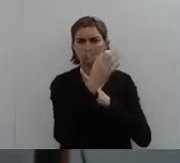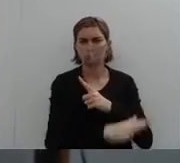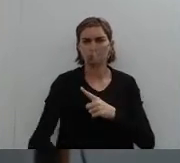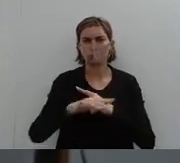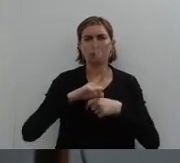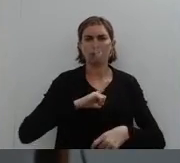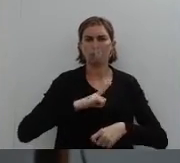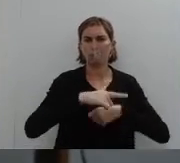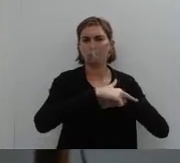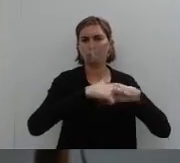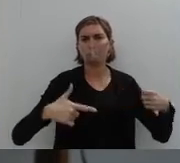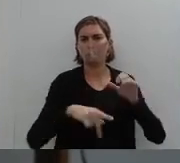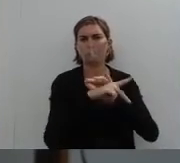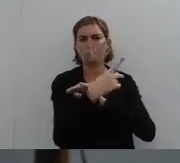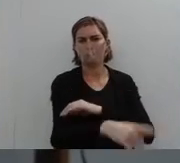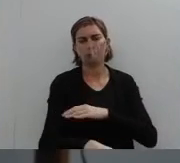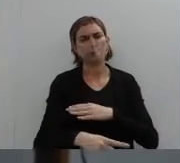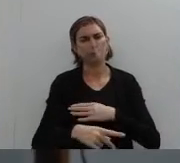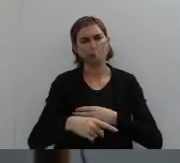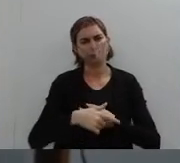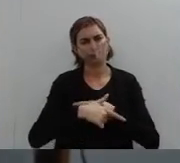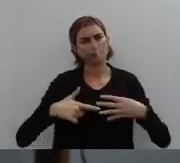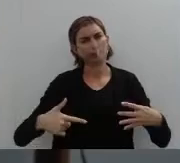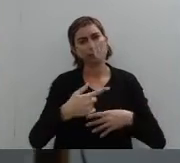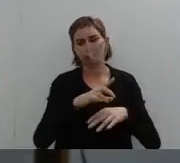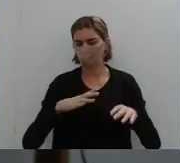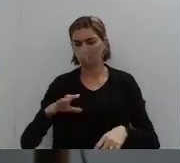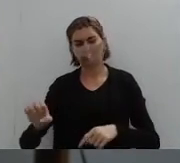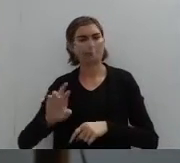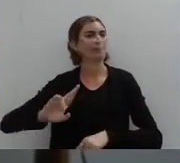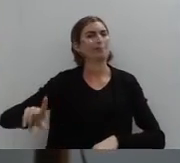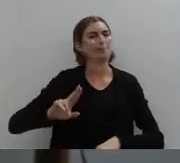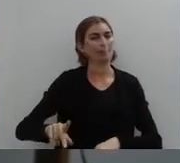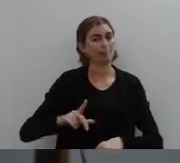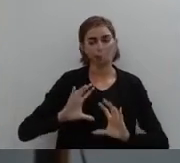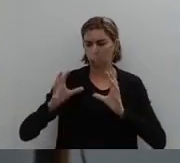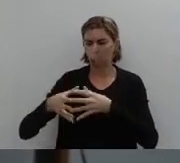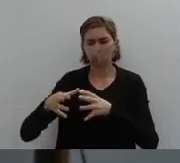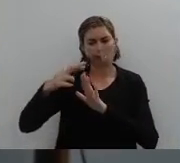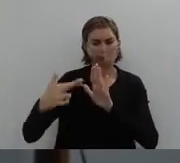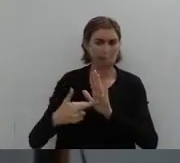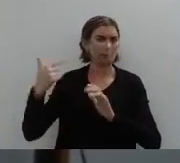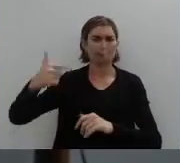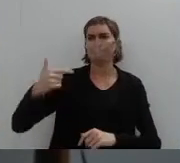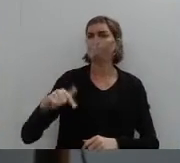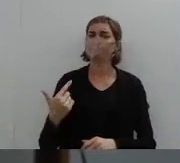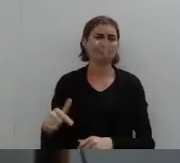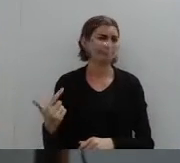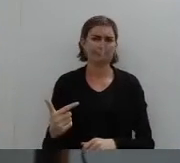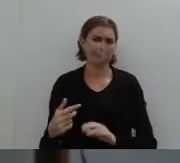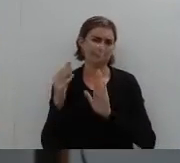sua moral pré-estabelecida. A ética não. A ética não tem um conjunto de regras pré-determinado